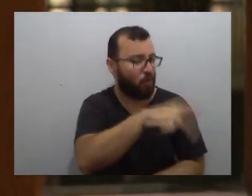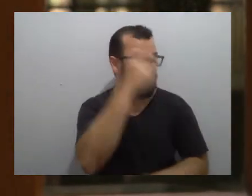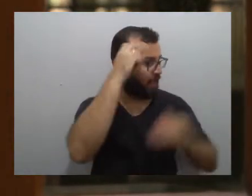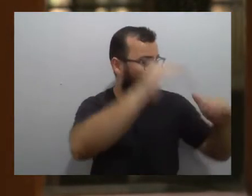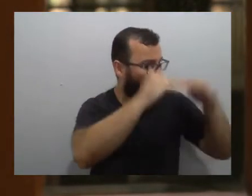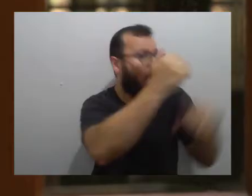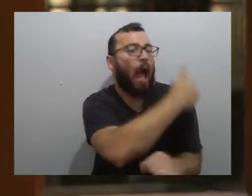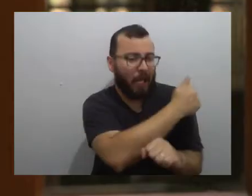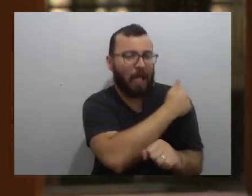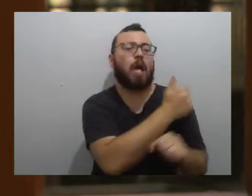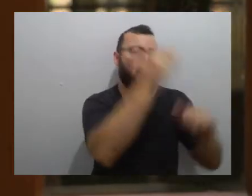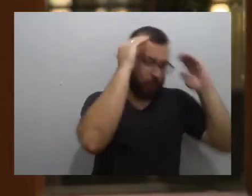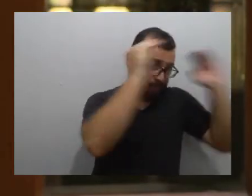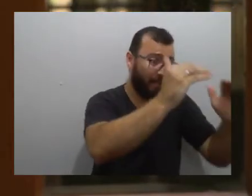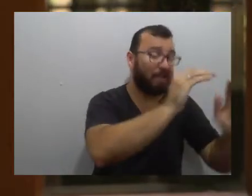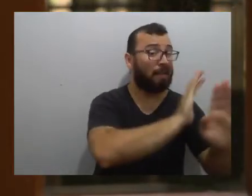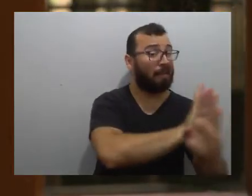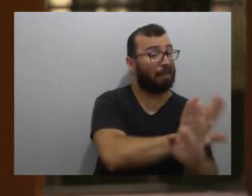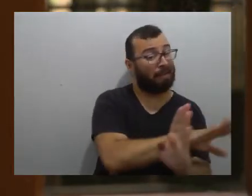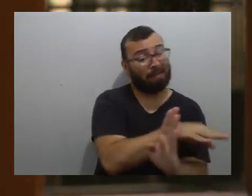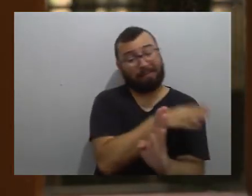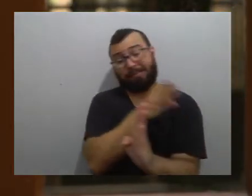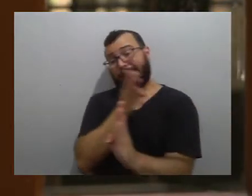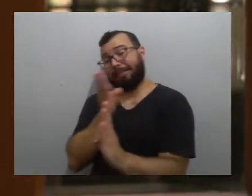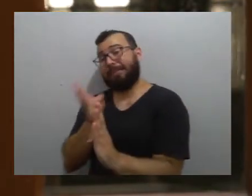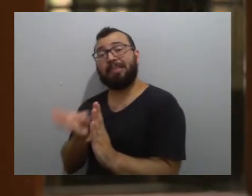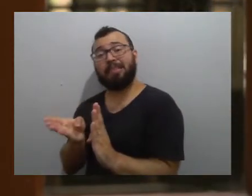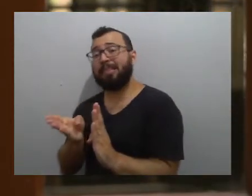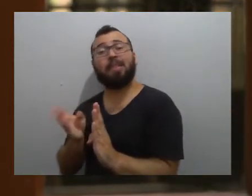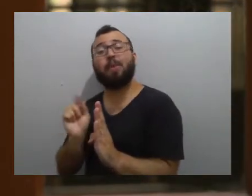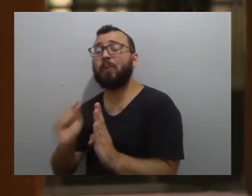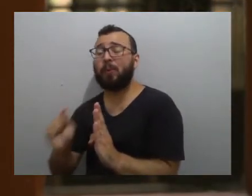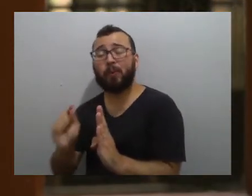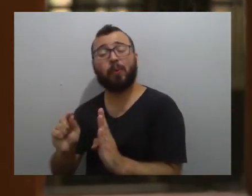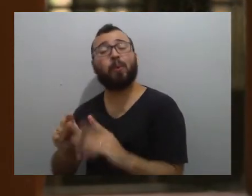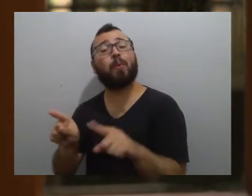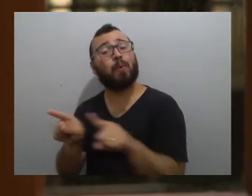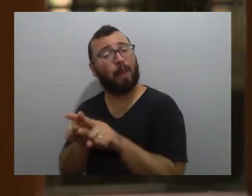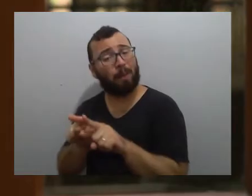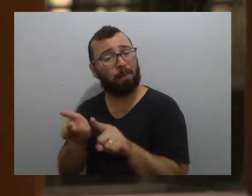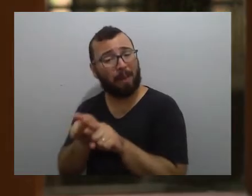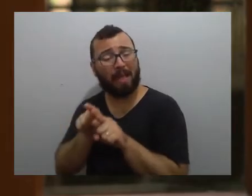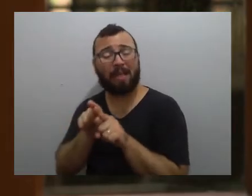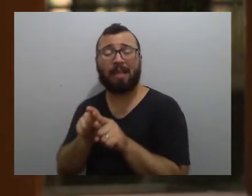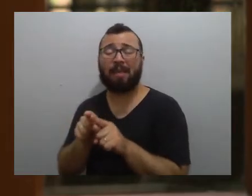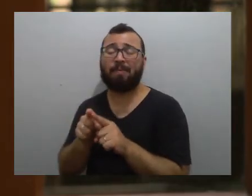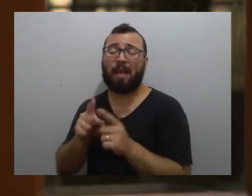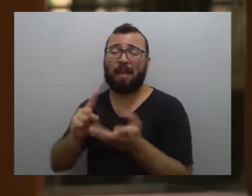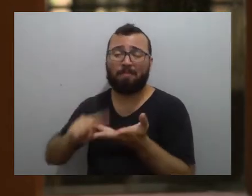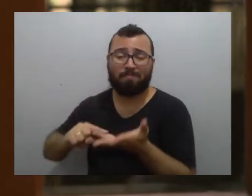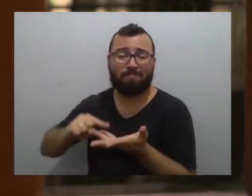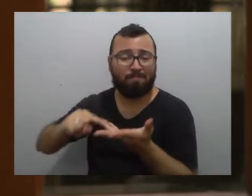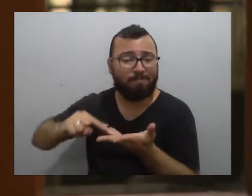interesse do novo regime implantado. O sistema era muito engessado, né, pela presença dos catedráticos, né,